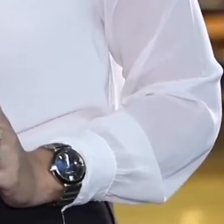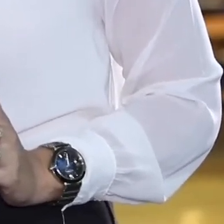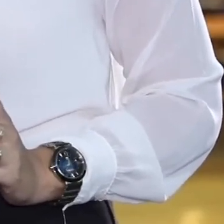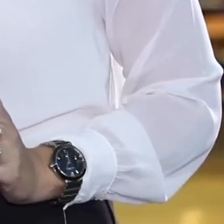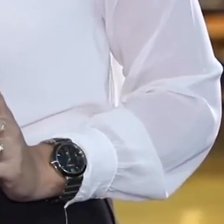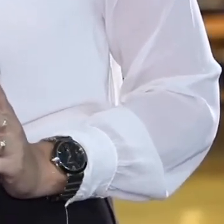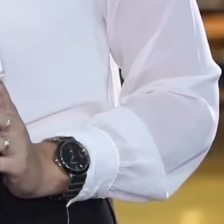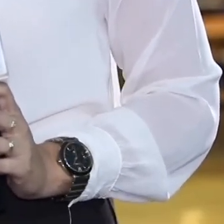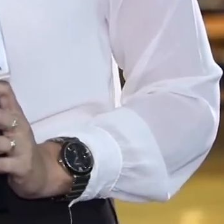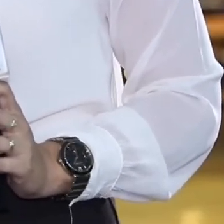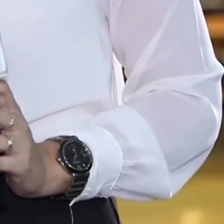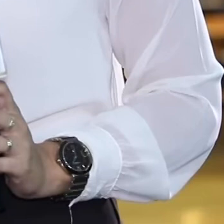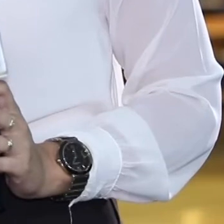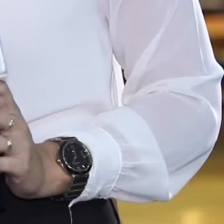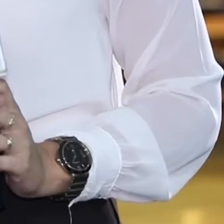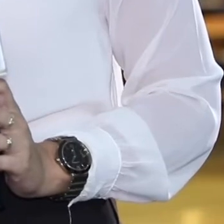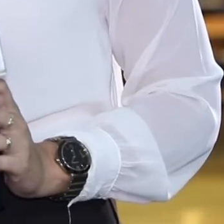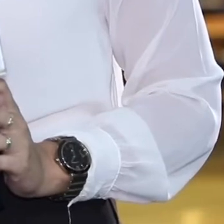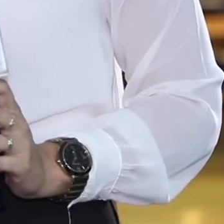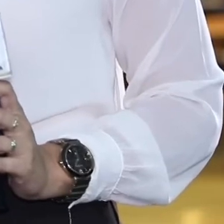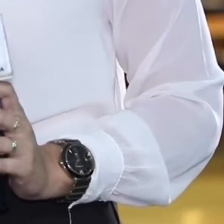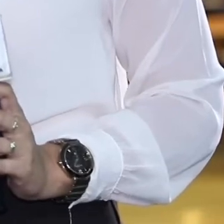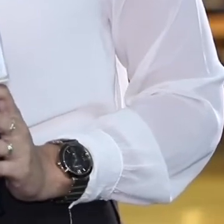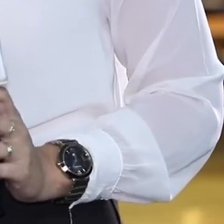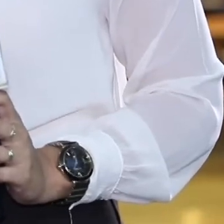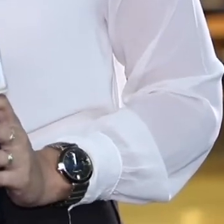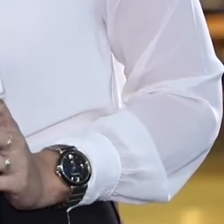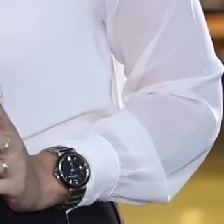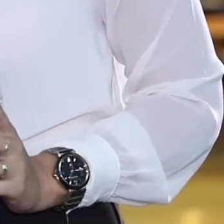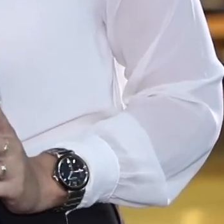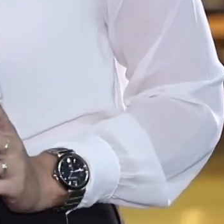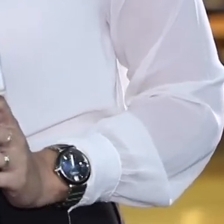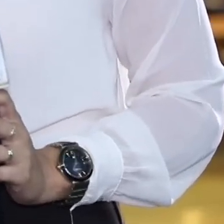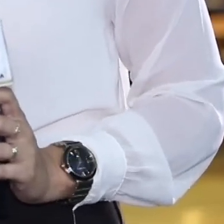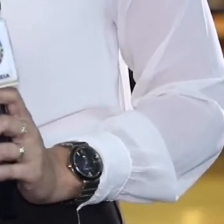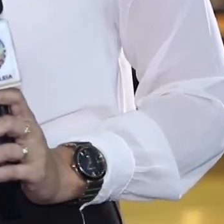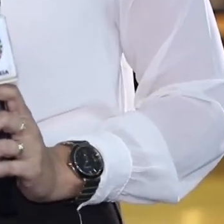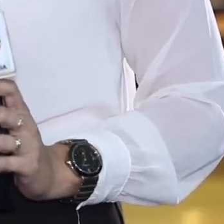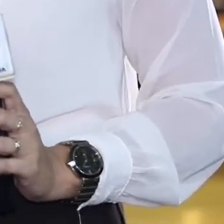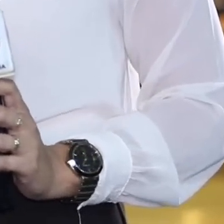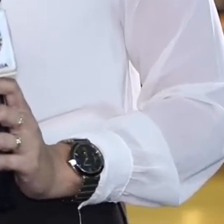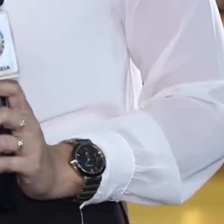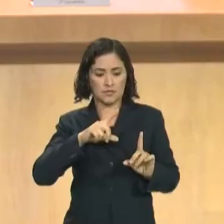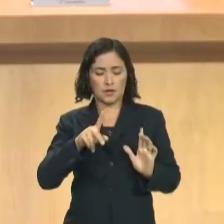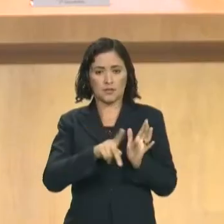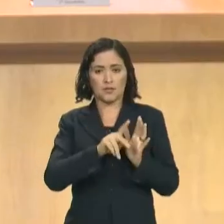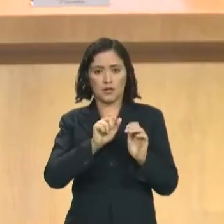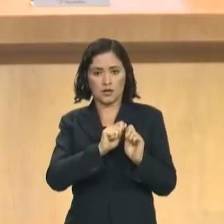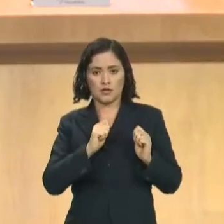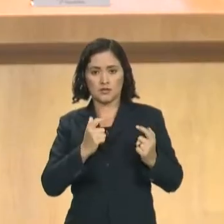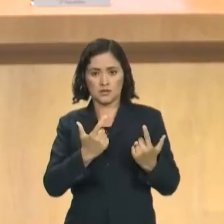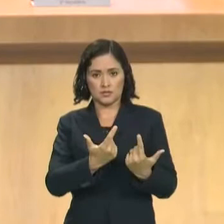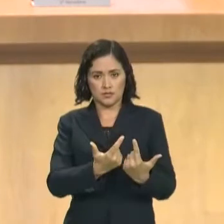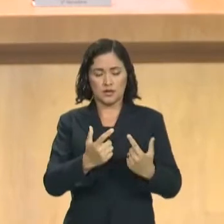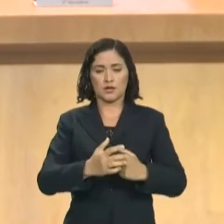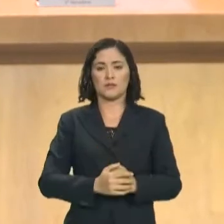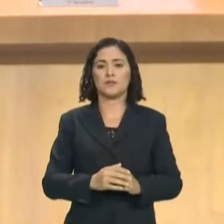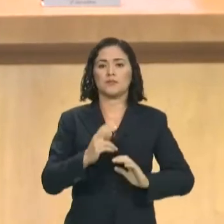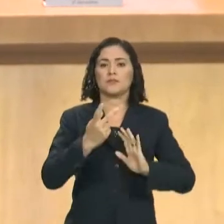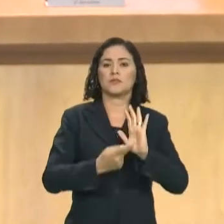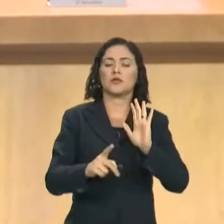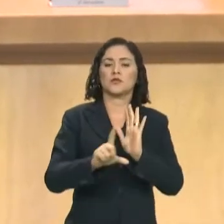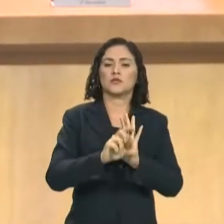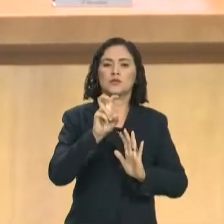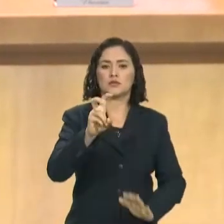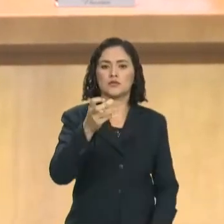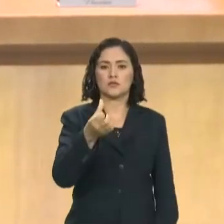Parlamento Estadual. O reajuste passa a valer a partir do dia 1º de fevereiro de 2022. Projeto de lei número 564,